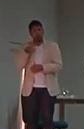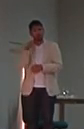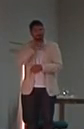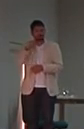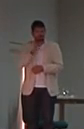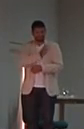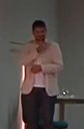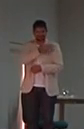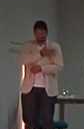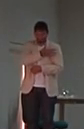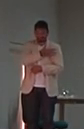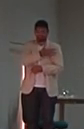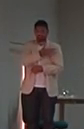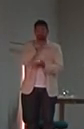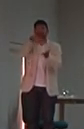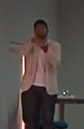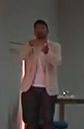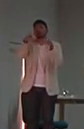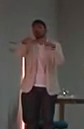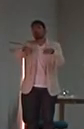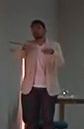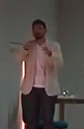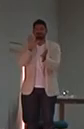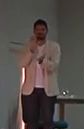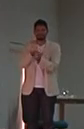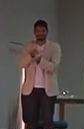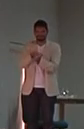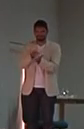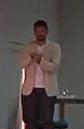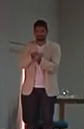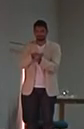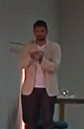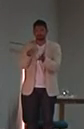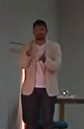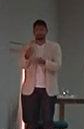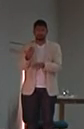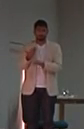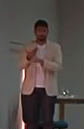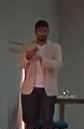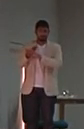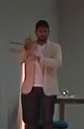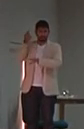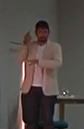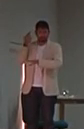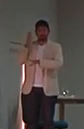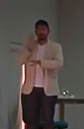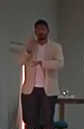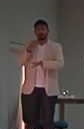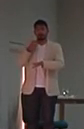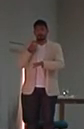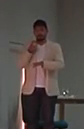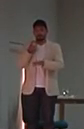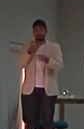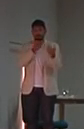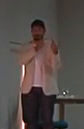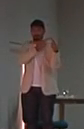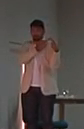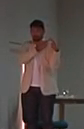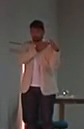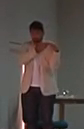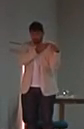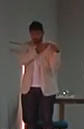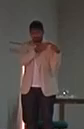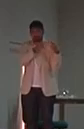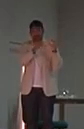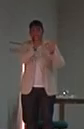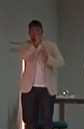de Pernambuco, do campus Recife. Fui, né, o responsável pela implantação do campus Afogados,